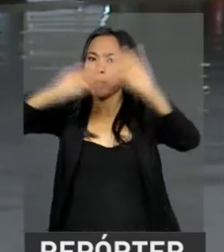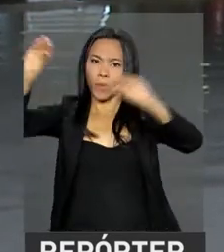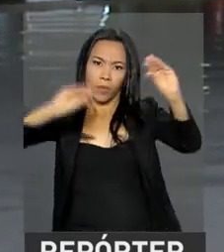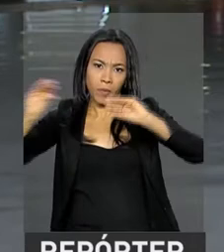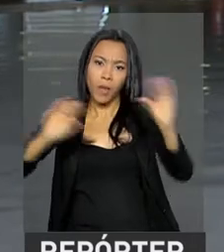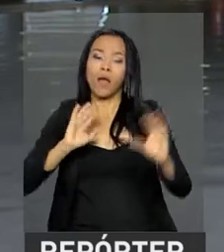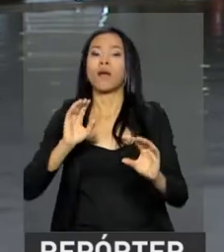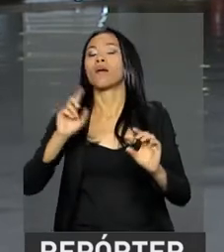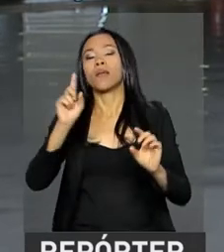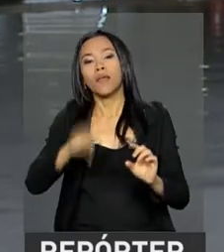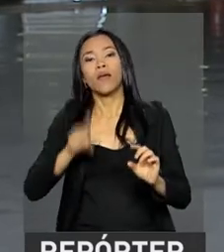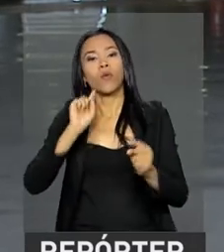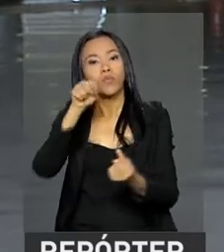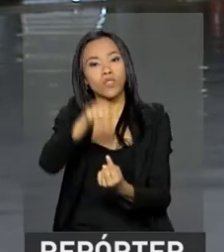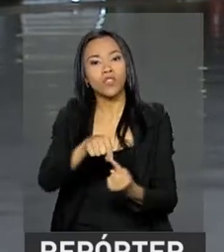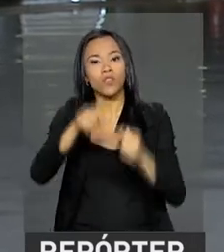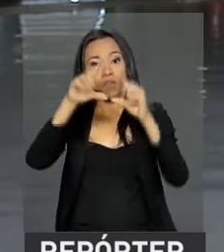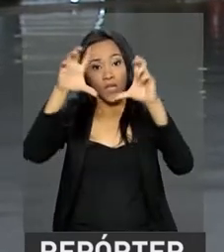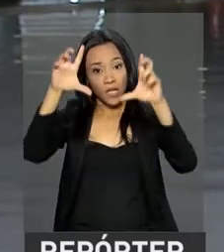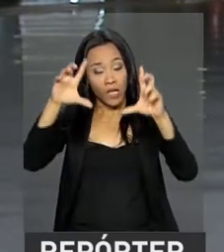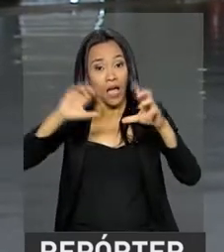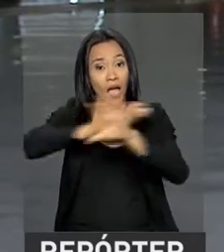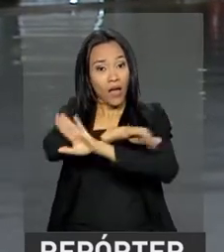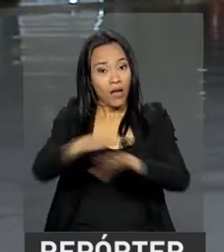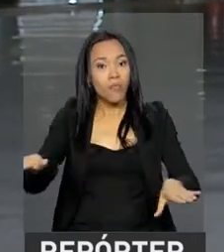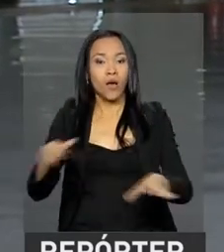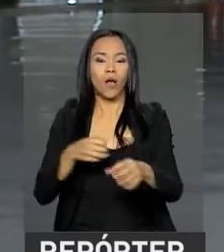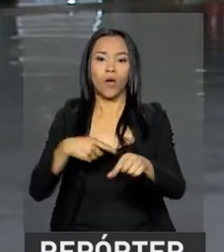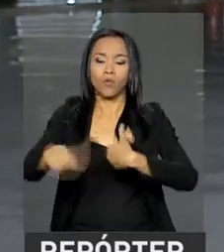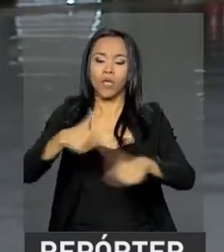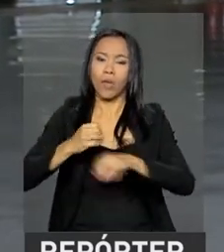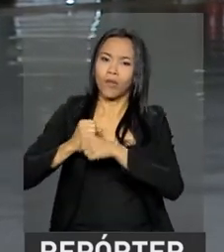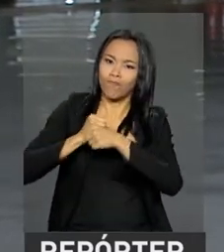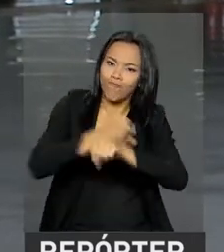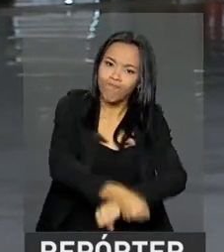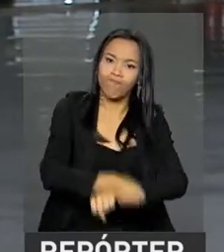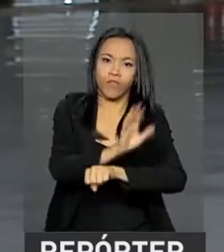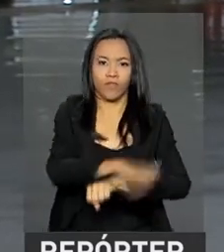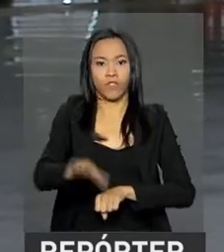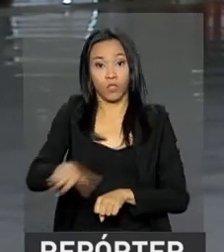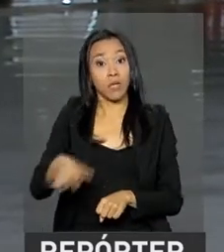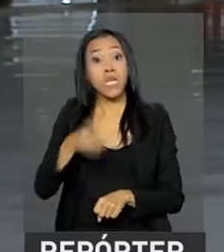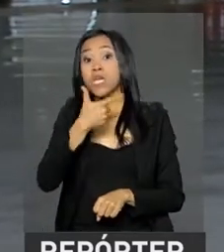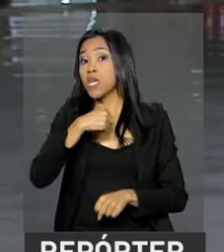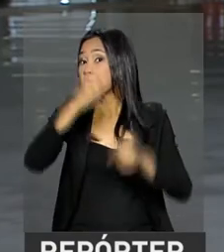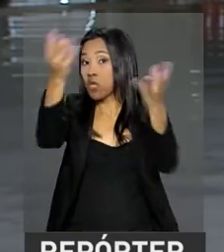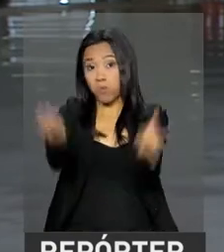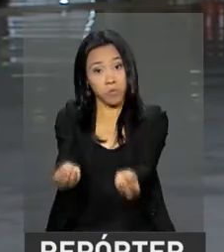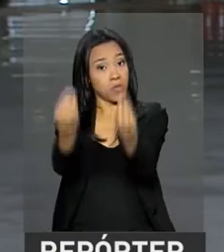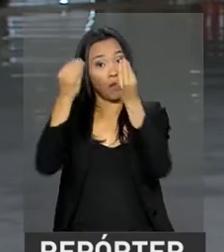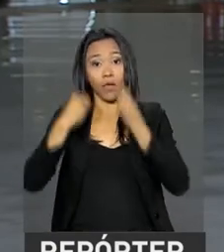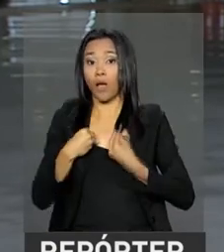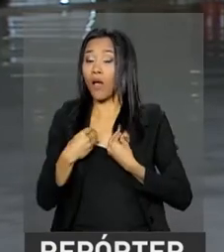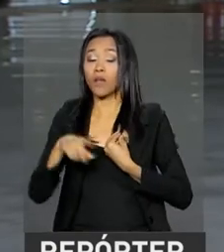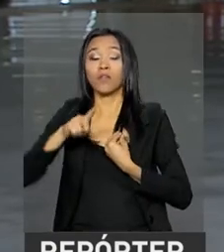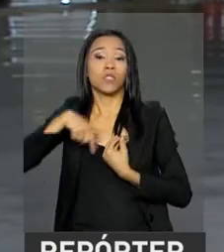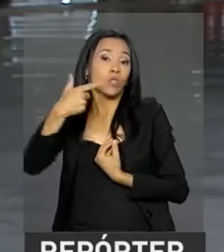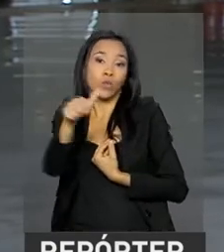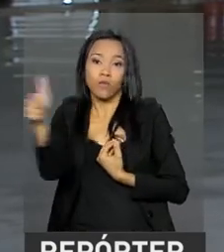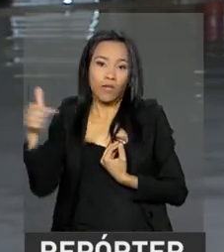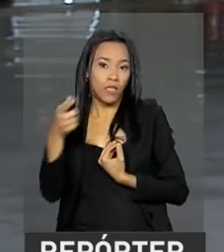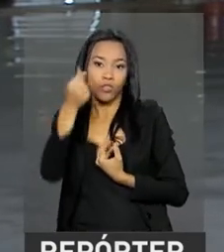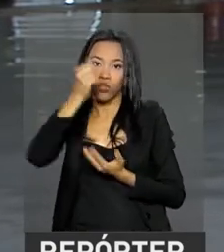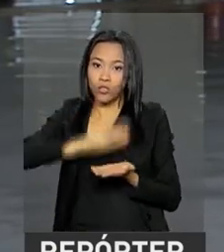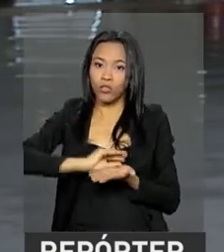infantil os estados e municípios que não entregarem esse plano de trabalho deixaram de receber o auxílio financeiro ministério do